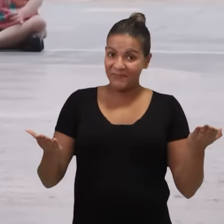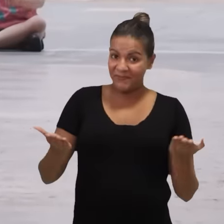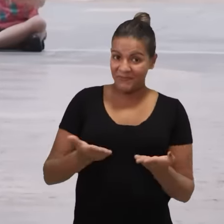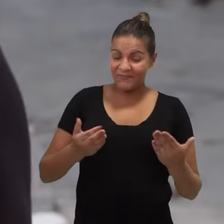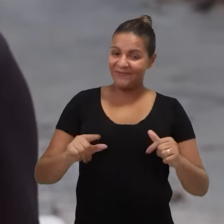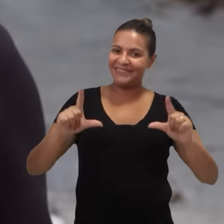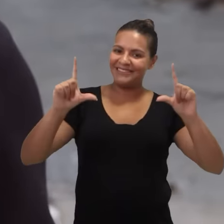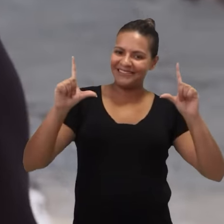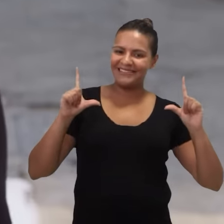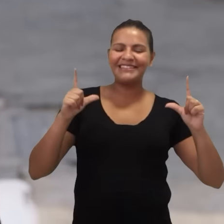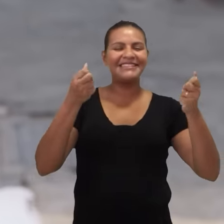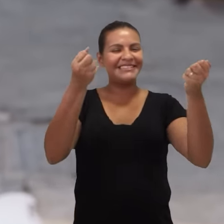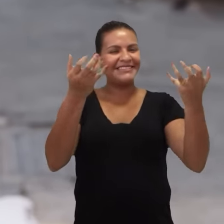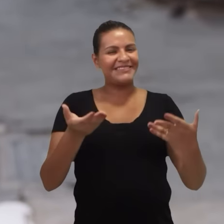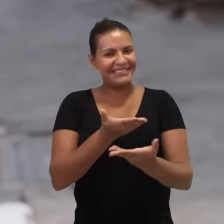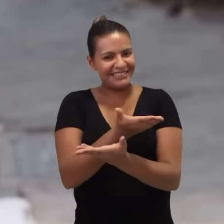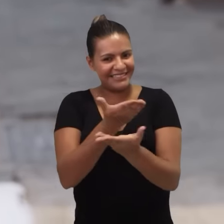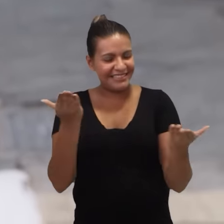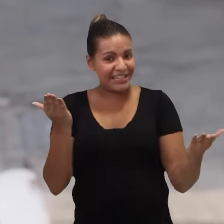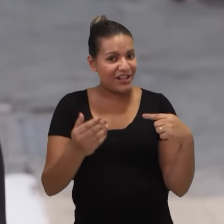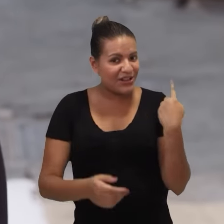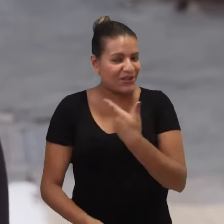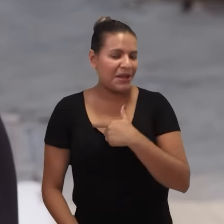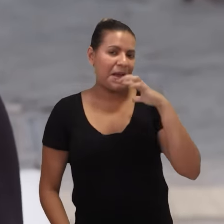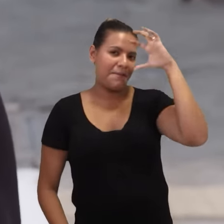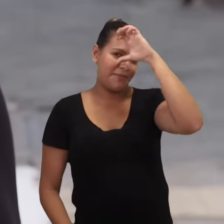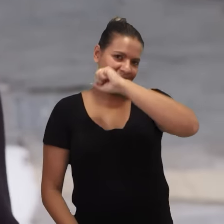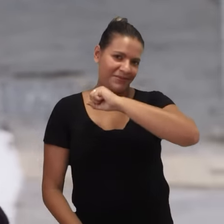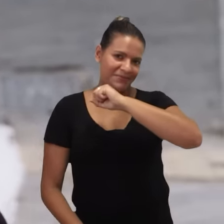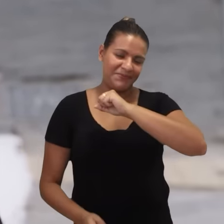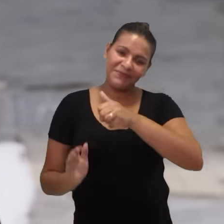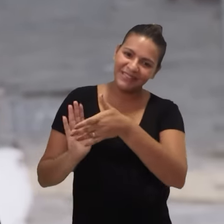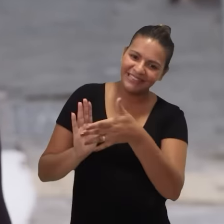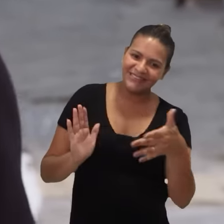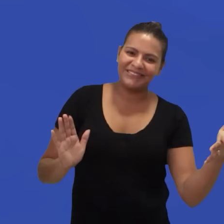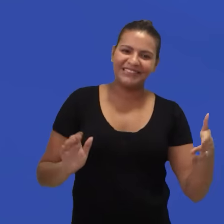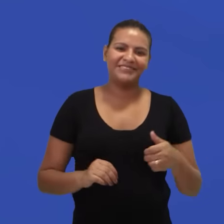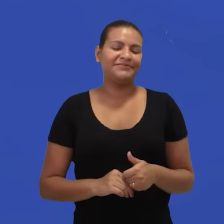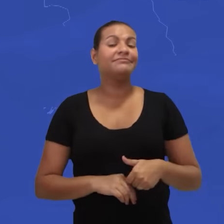vocês tudo que a gente viu, ouviu e aprendeu nessa jornada.